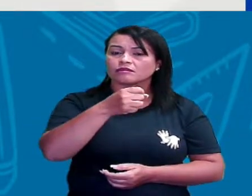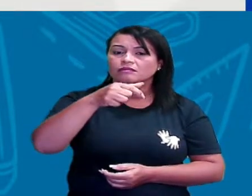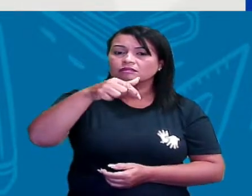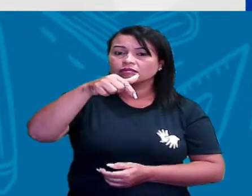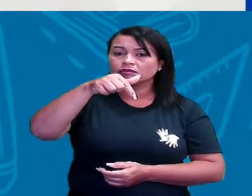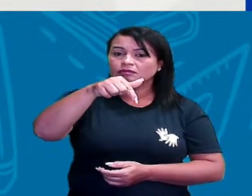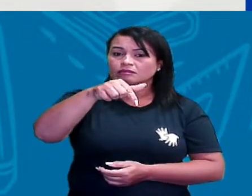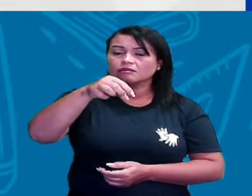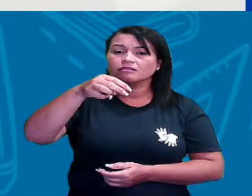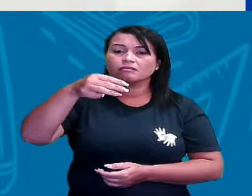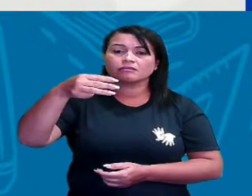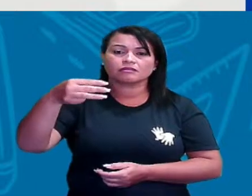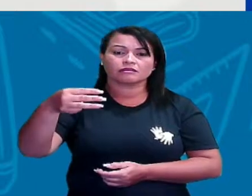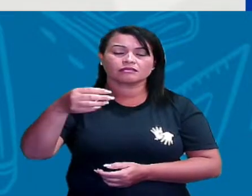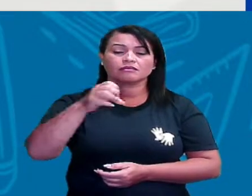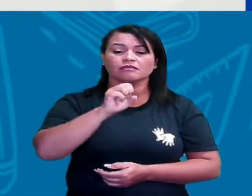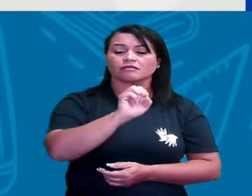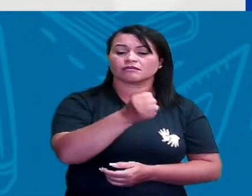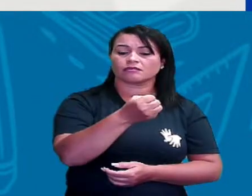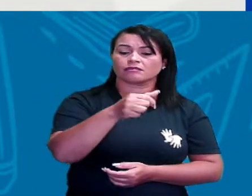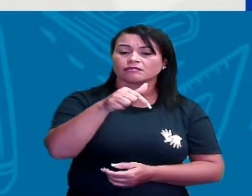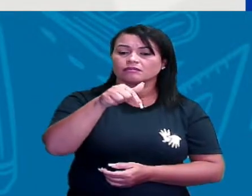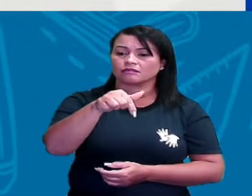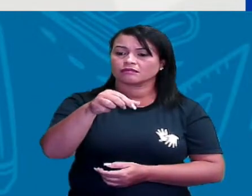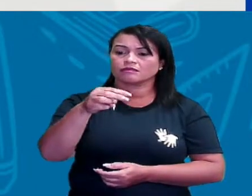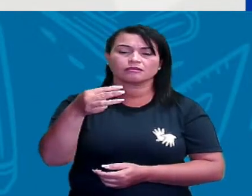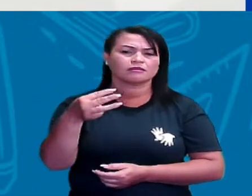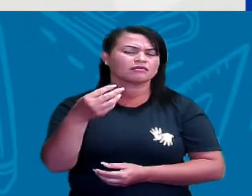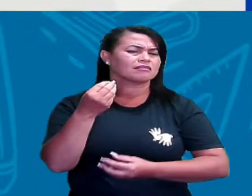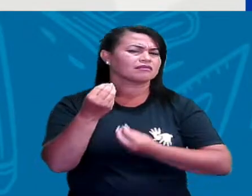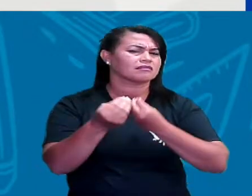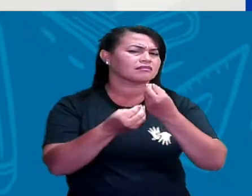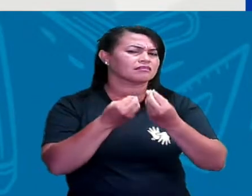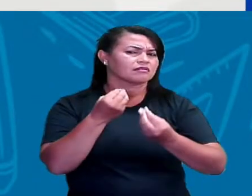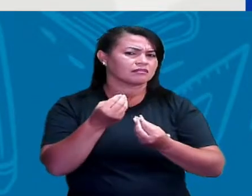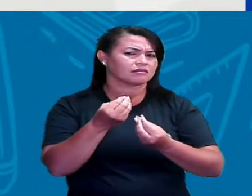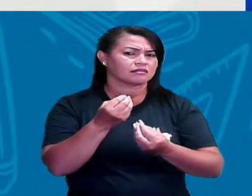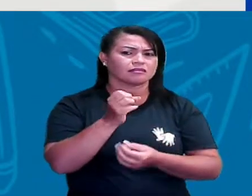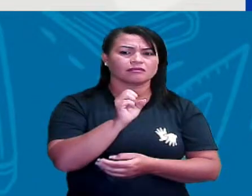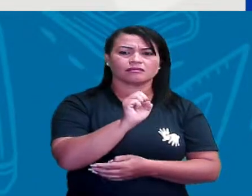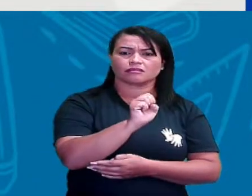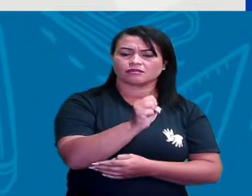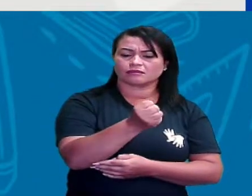873, não é isso? 873. Como é que se lê?